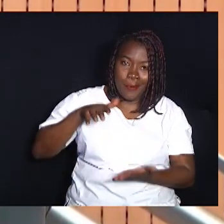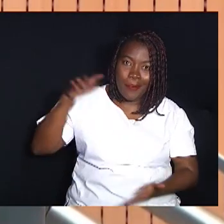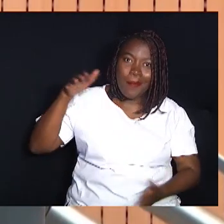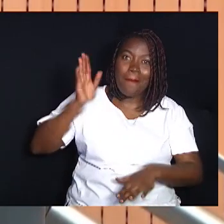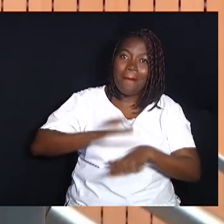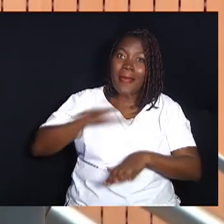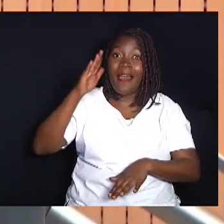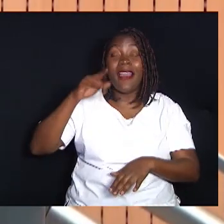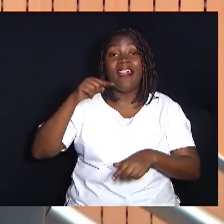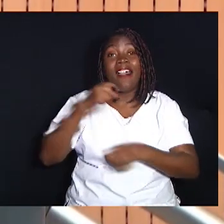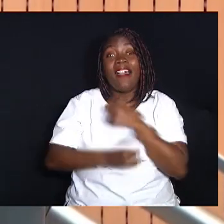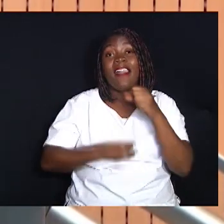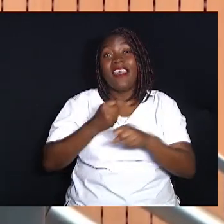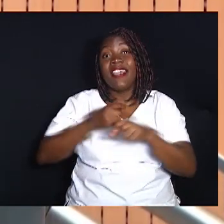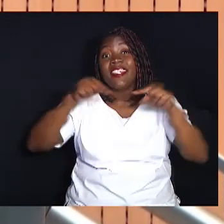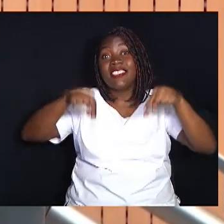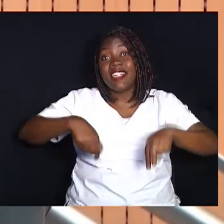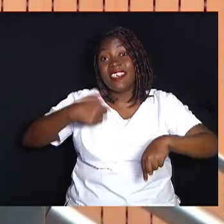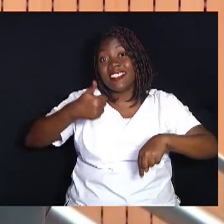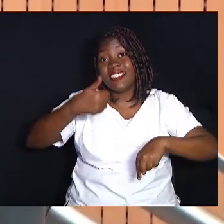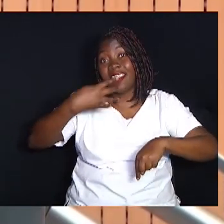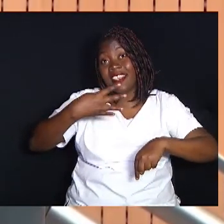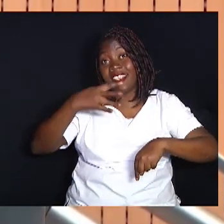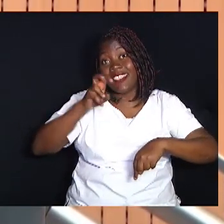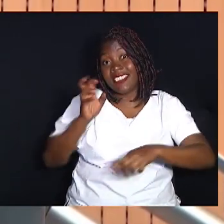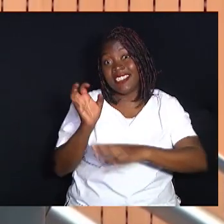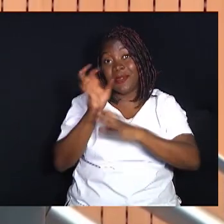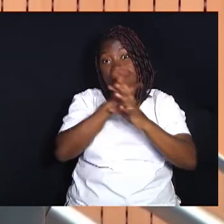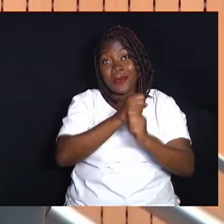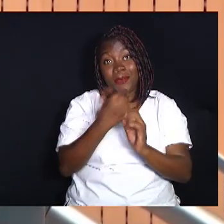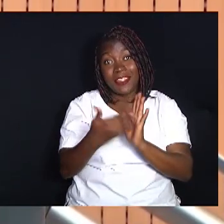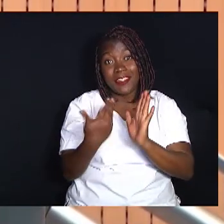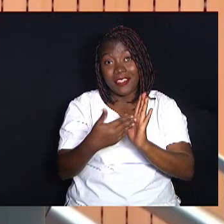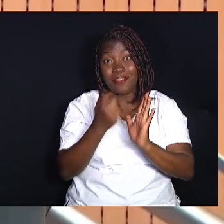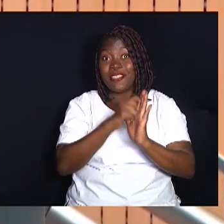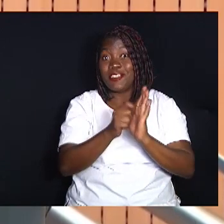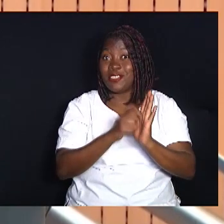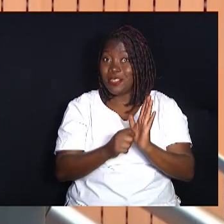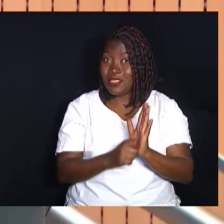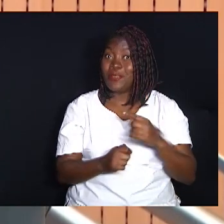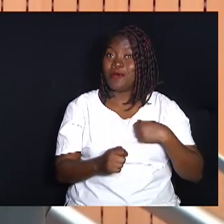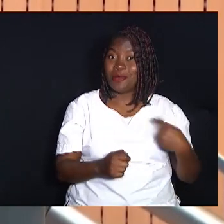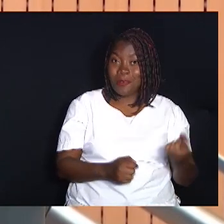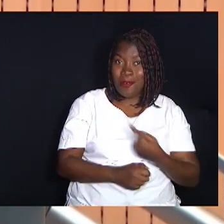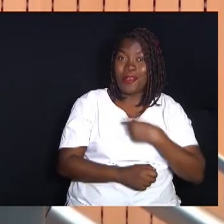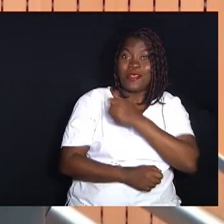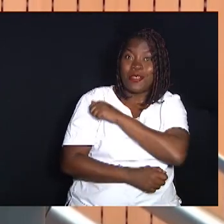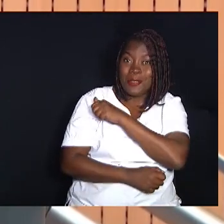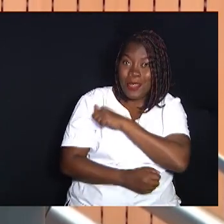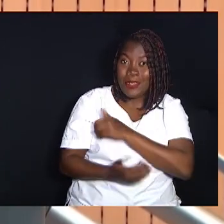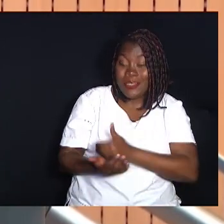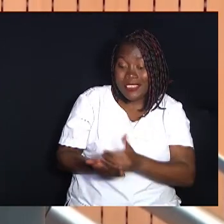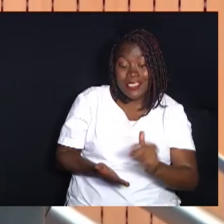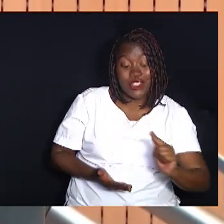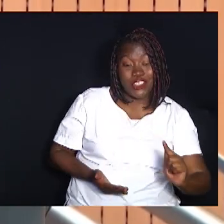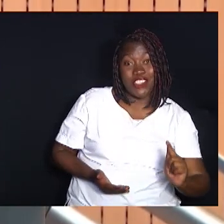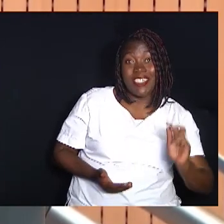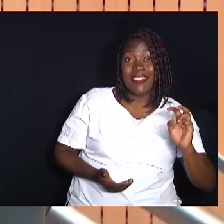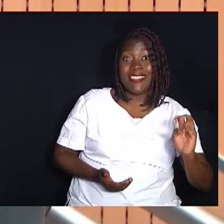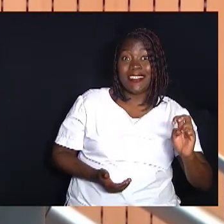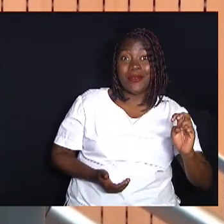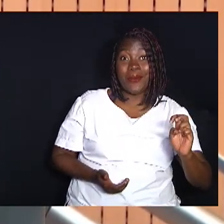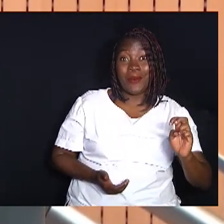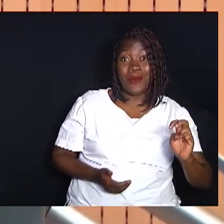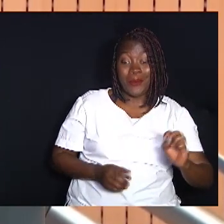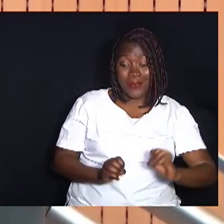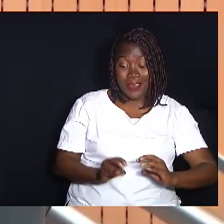são 145 livros que foram escritos pelos nossos alunos desde o G5, da educação infantil,